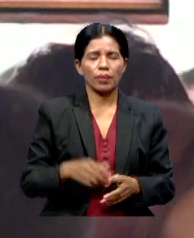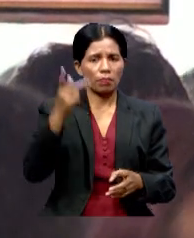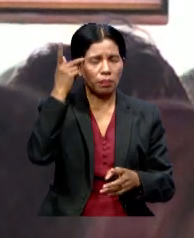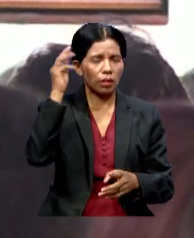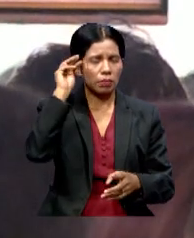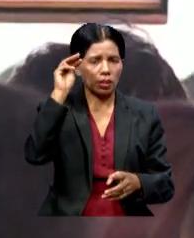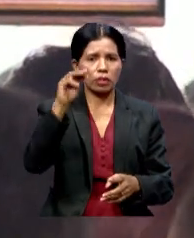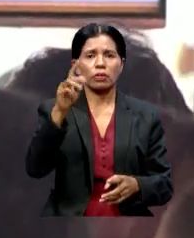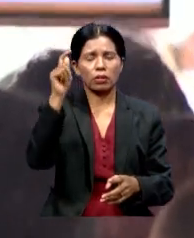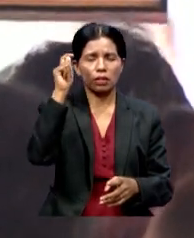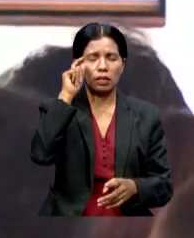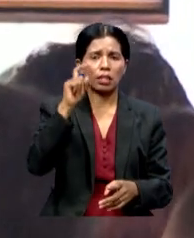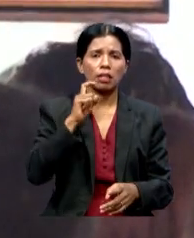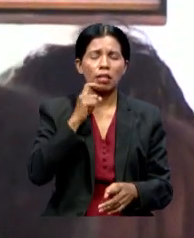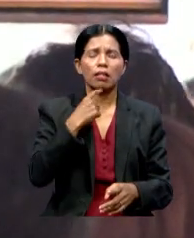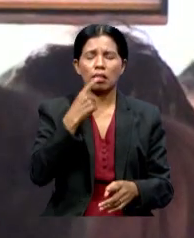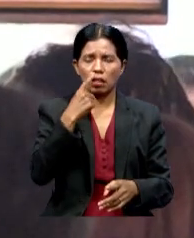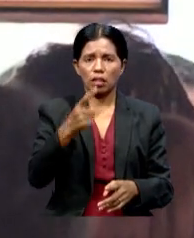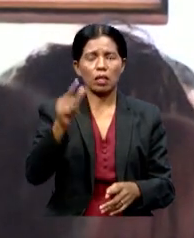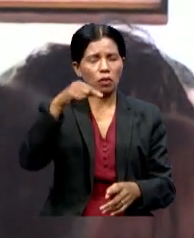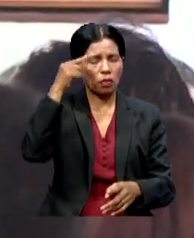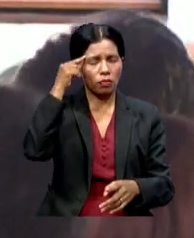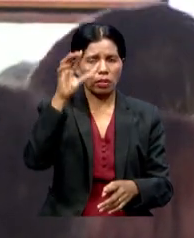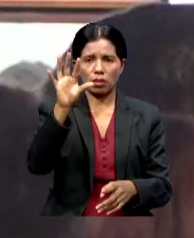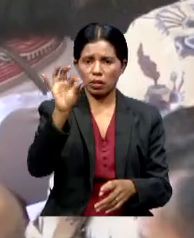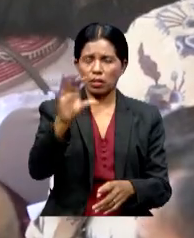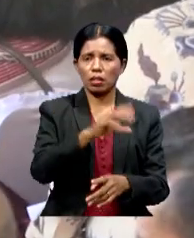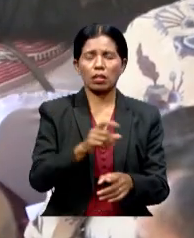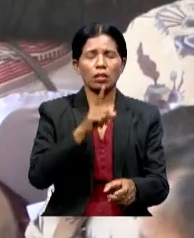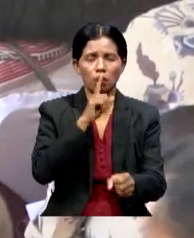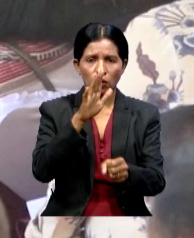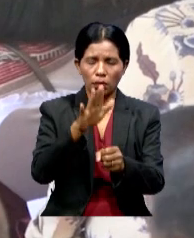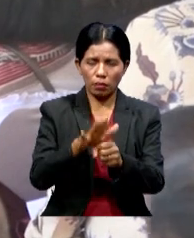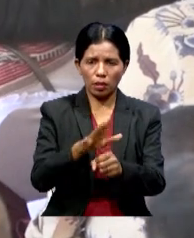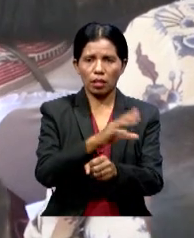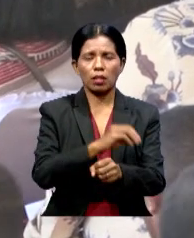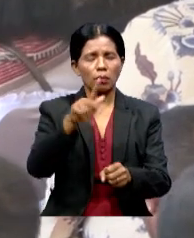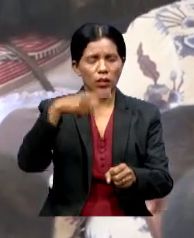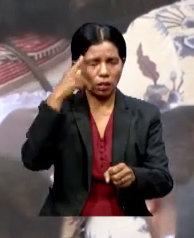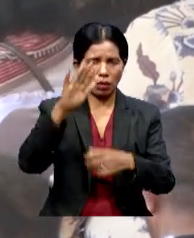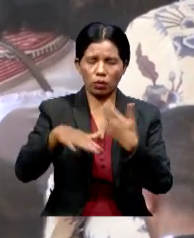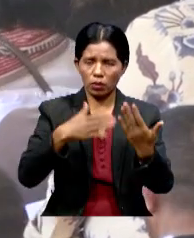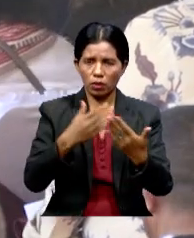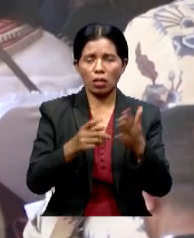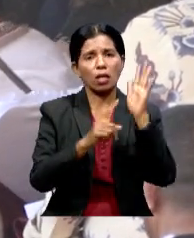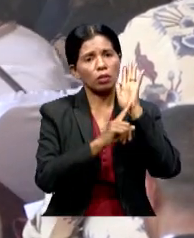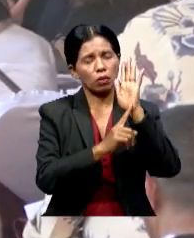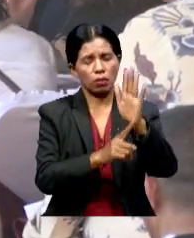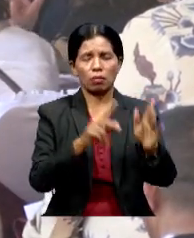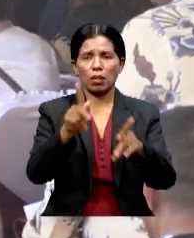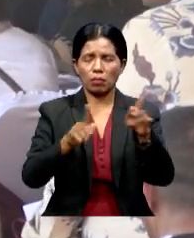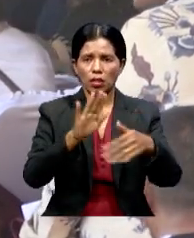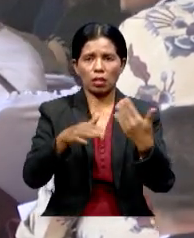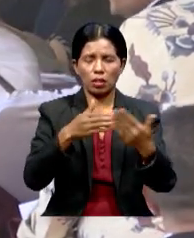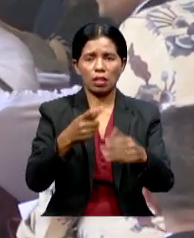Primeiro-ministro Kairala Sanana Guzmão declara e o governo constitucional da CIA se cumpre compromisso político sira de berrato ona para o povo